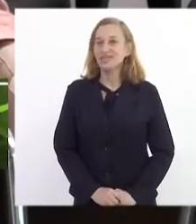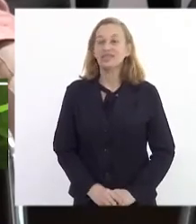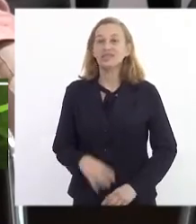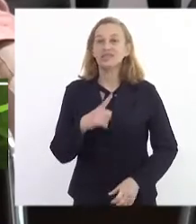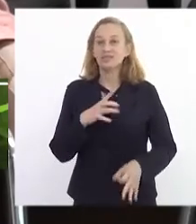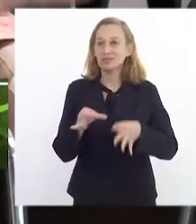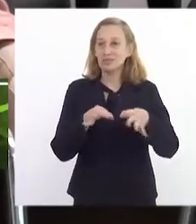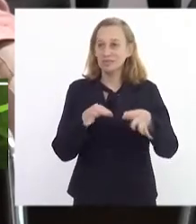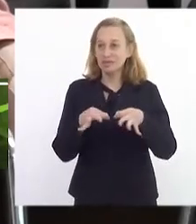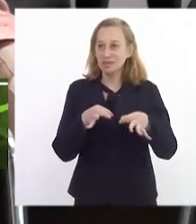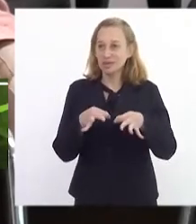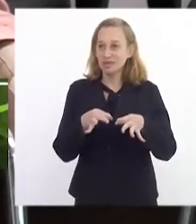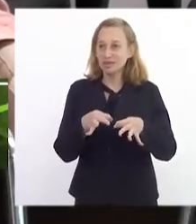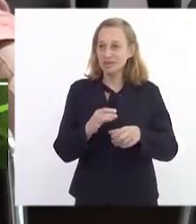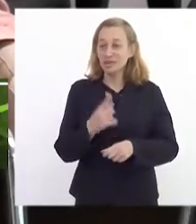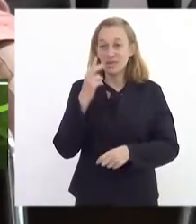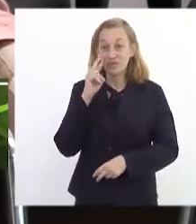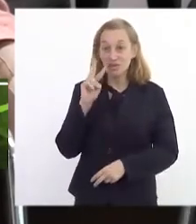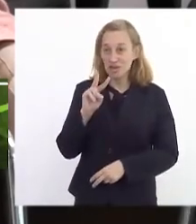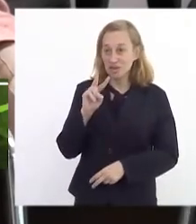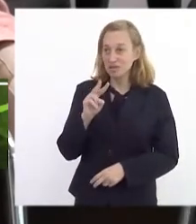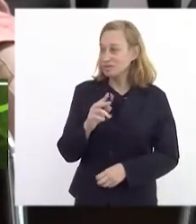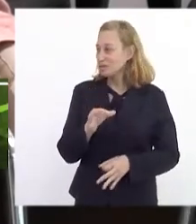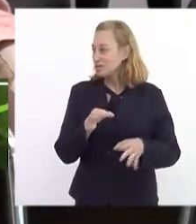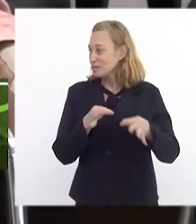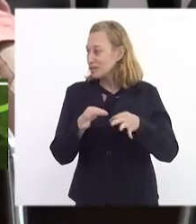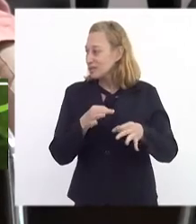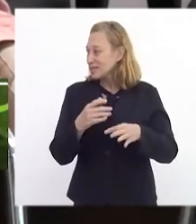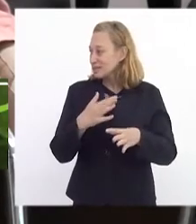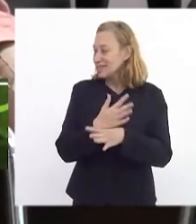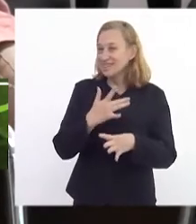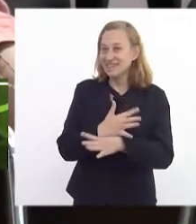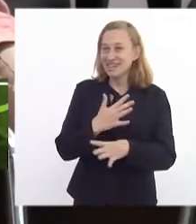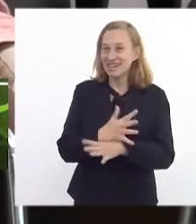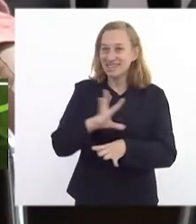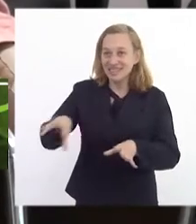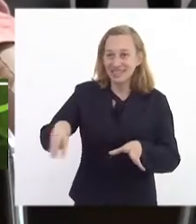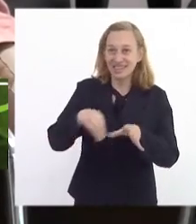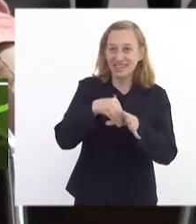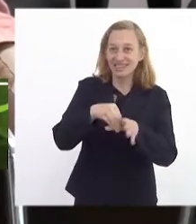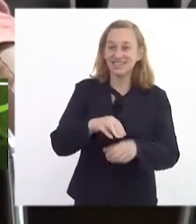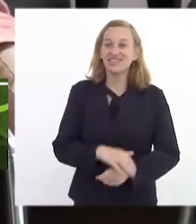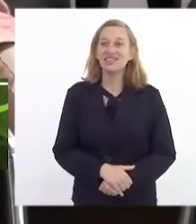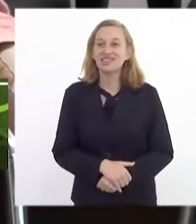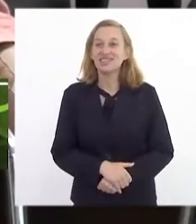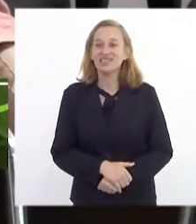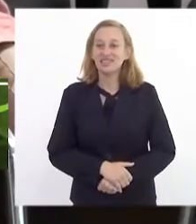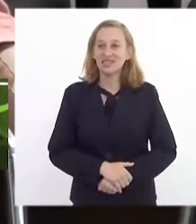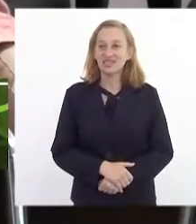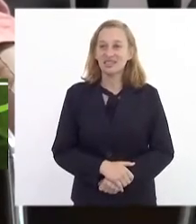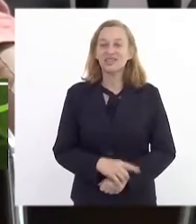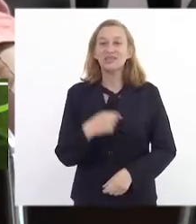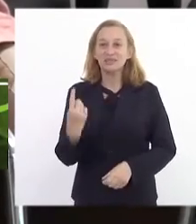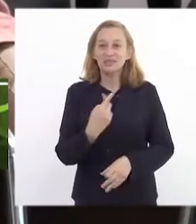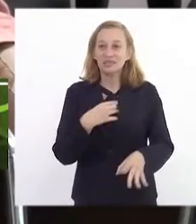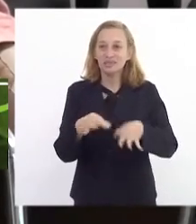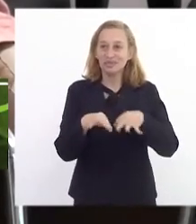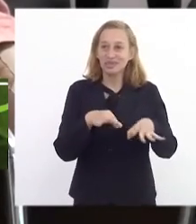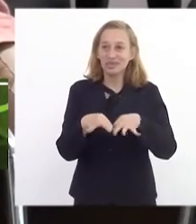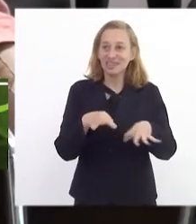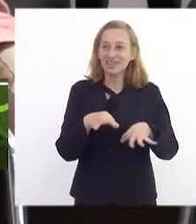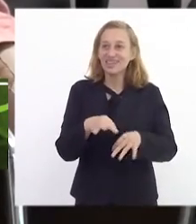programa para ele, então ele está sendo visto no programa dos Cidades Integradas. Uhum. Mas no nosso projeto contempla